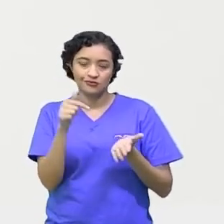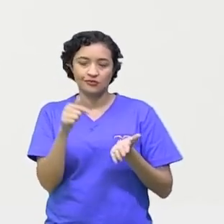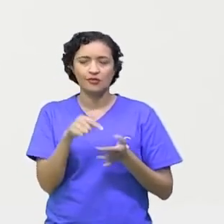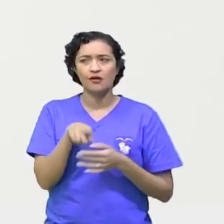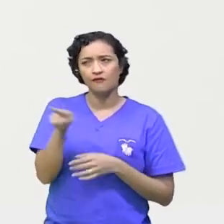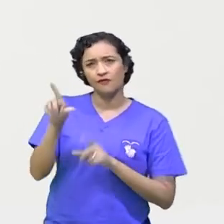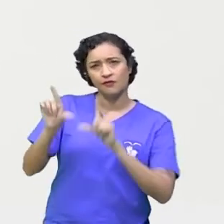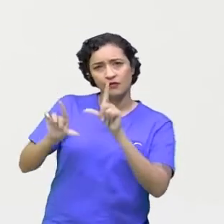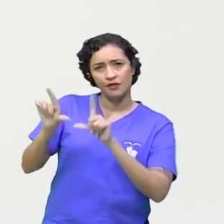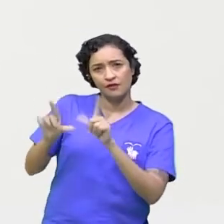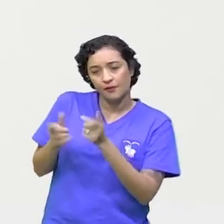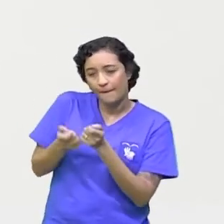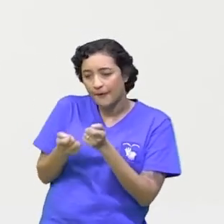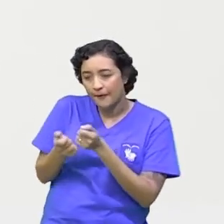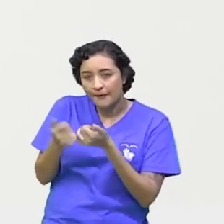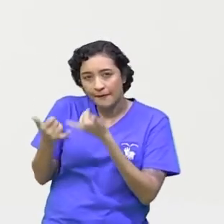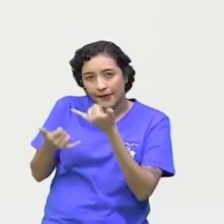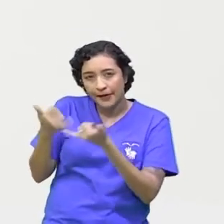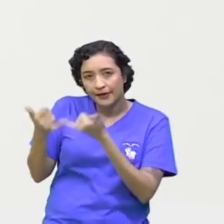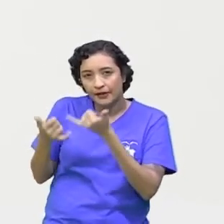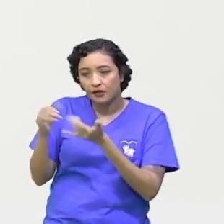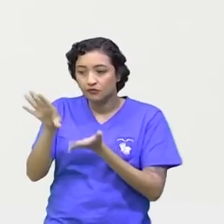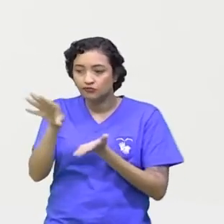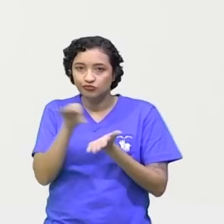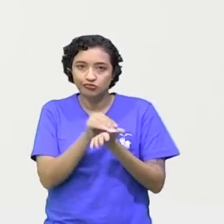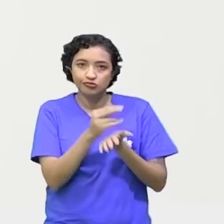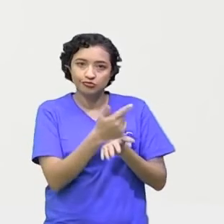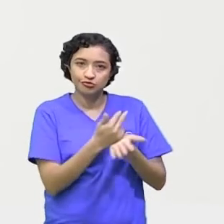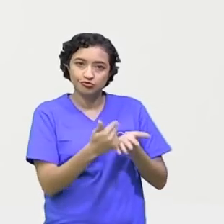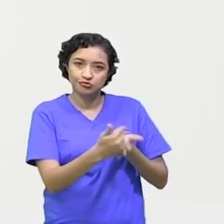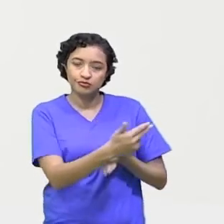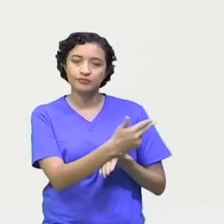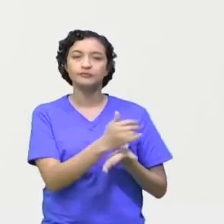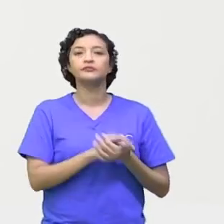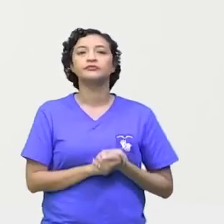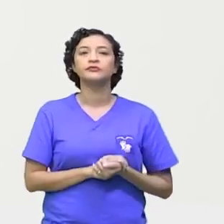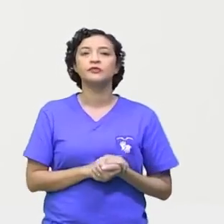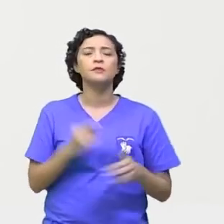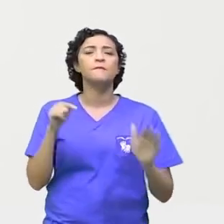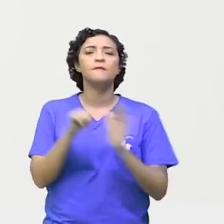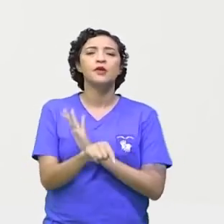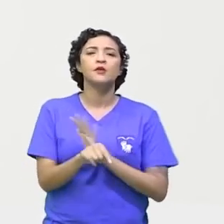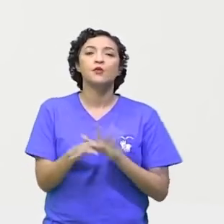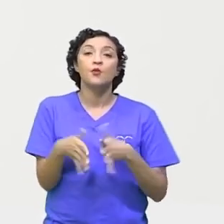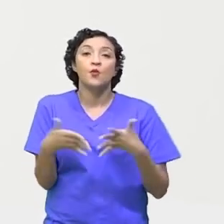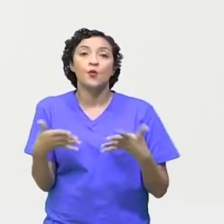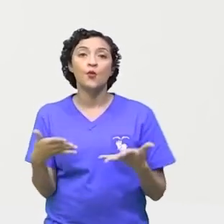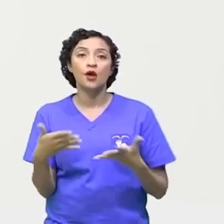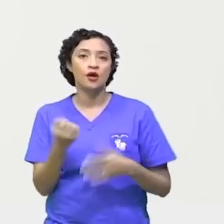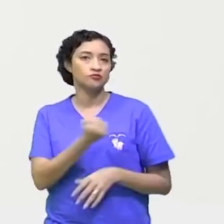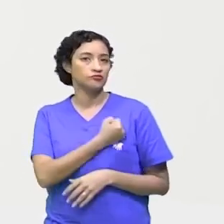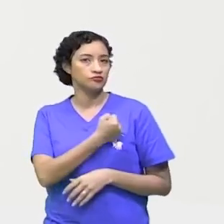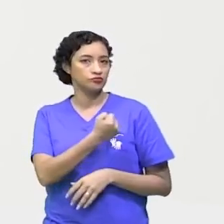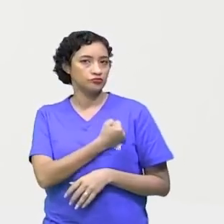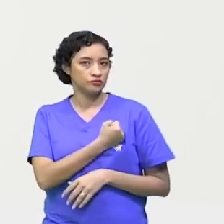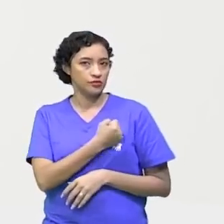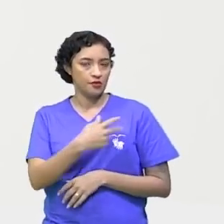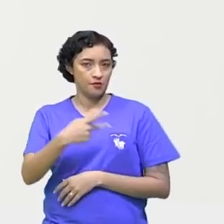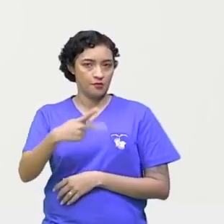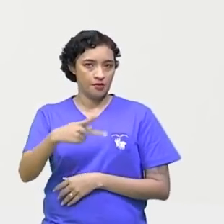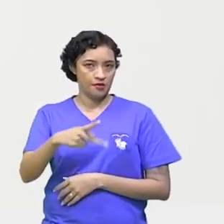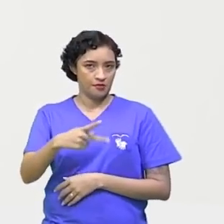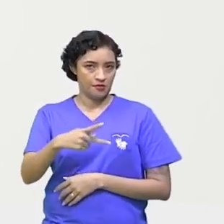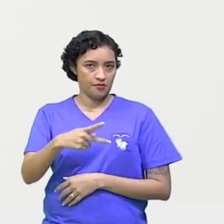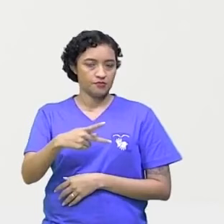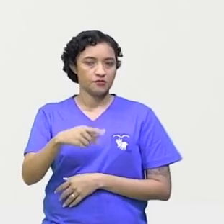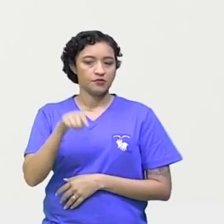milimetrado. Pergunta é a seguinte: qual o valor do perímetro da peça que Thelma desenhou? Muito